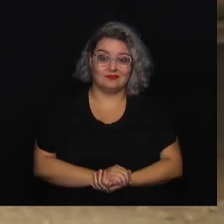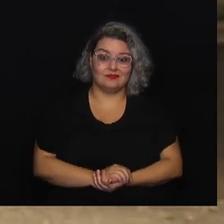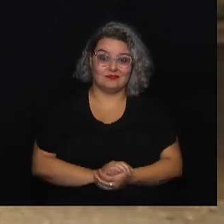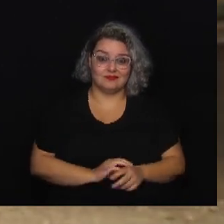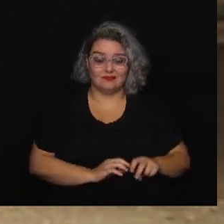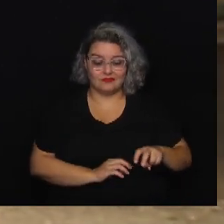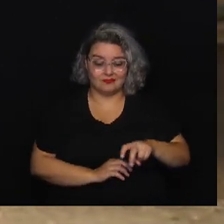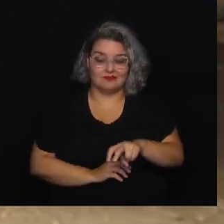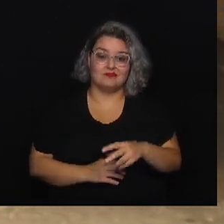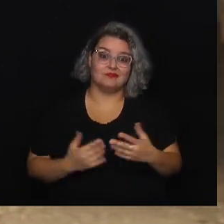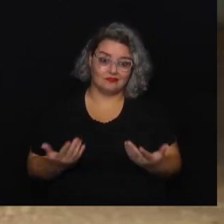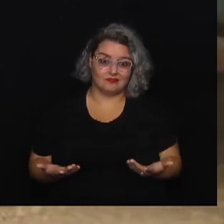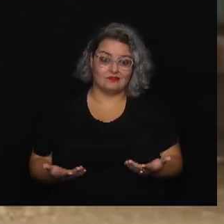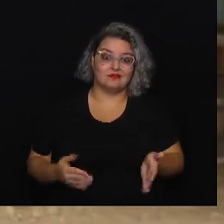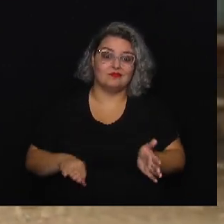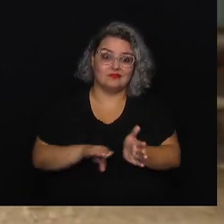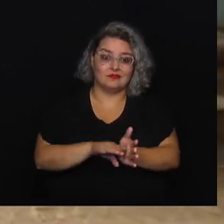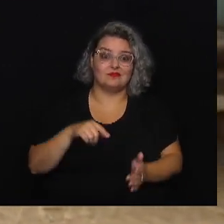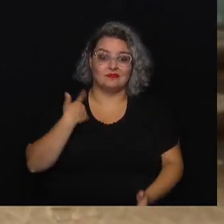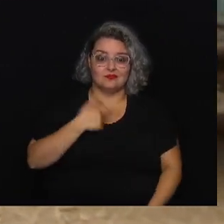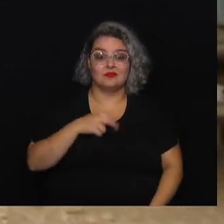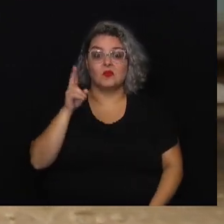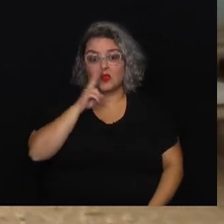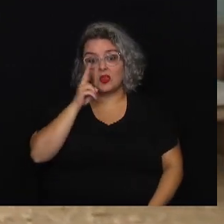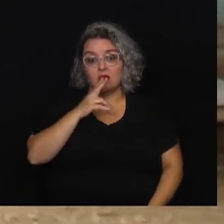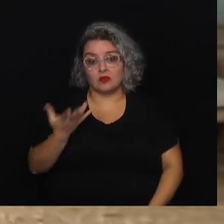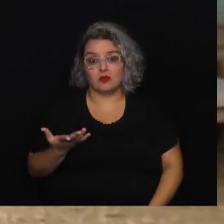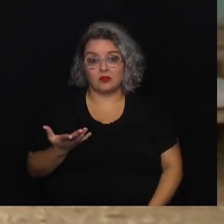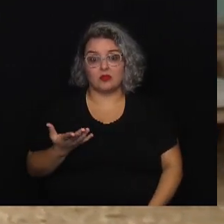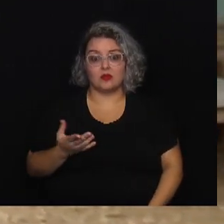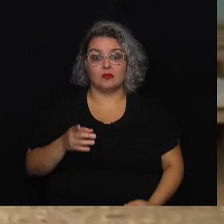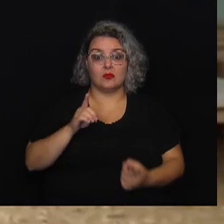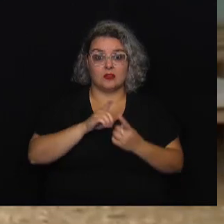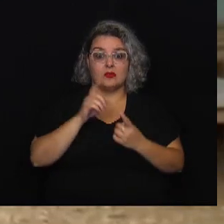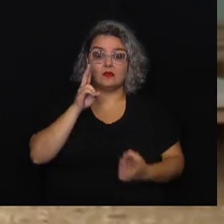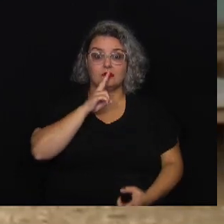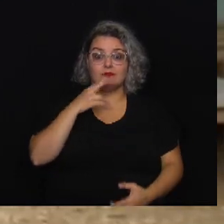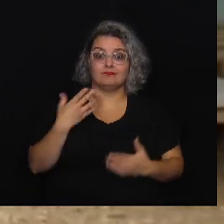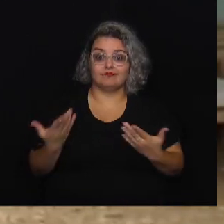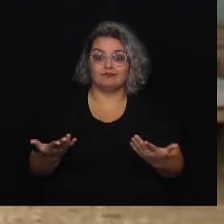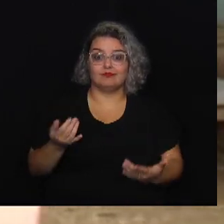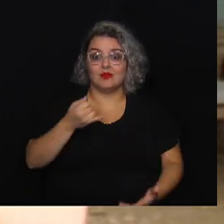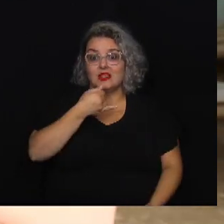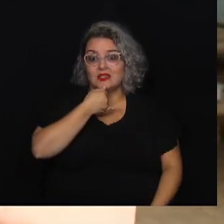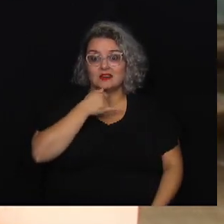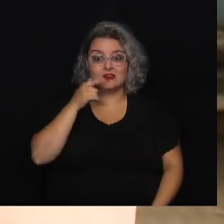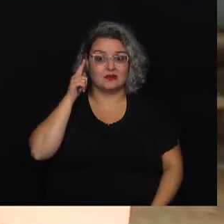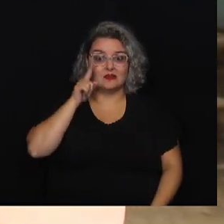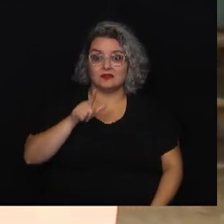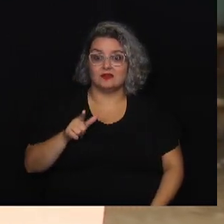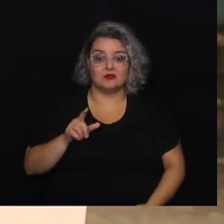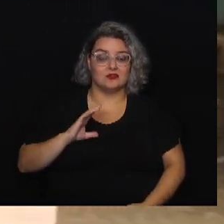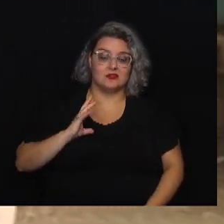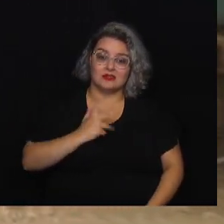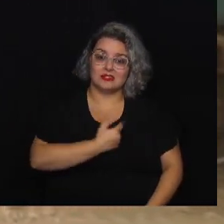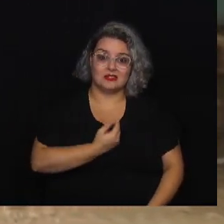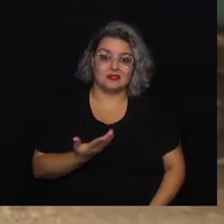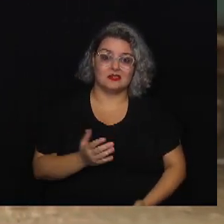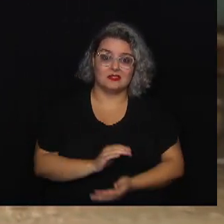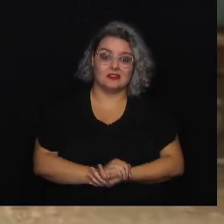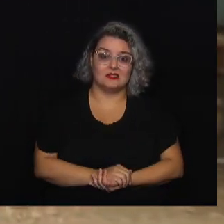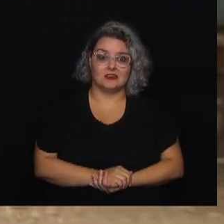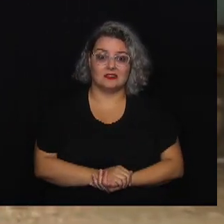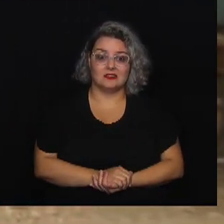levantar, e aí veio conosco, né? Foi uma emergência, um atendimento de emergência, mas infelizmente não foi possível salvá-la, né?